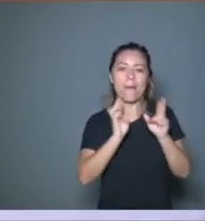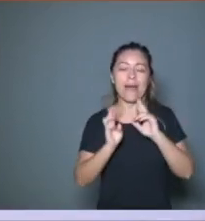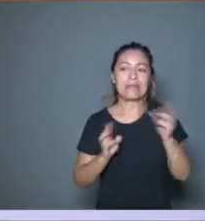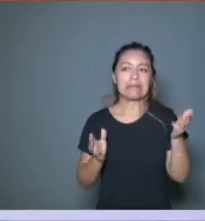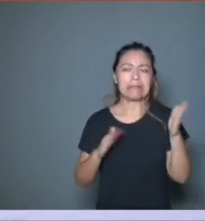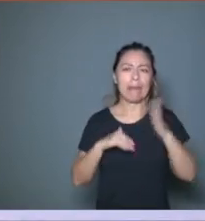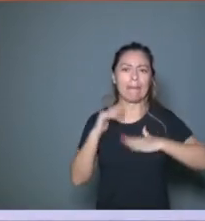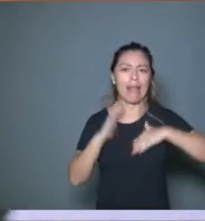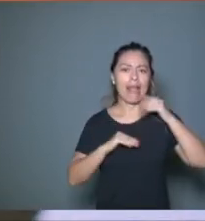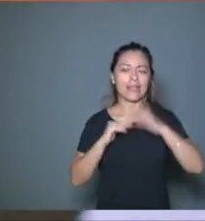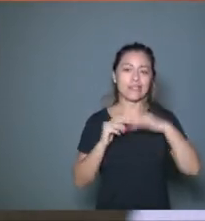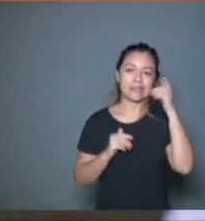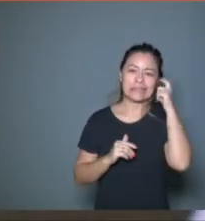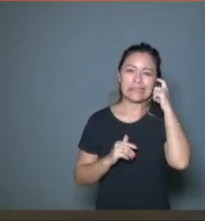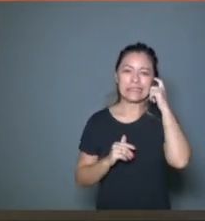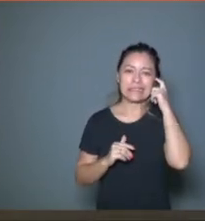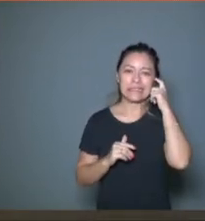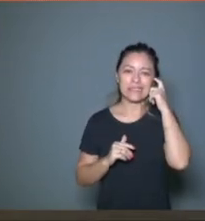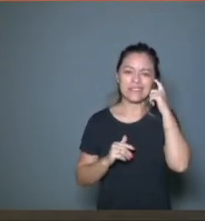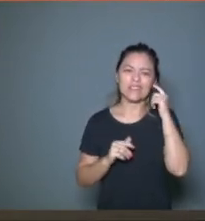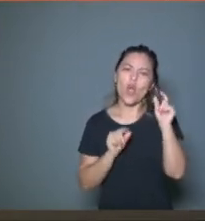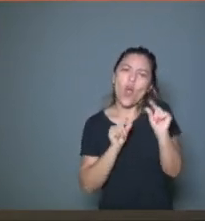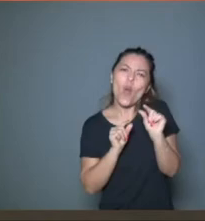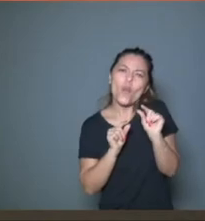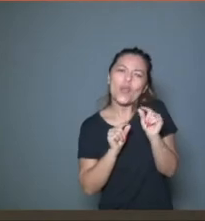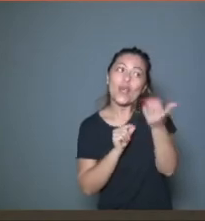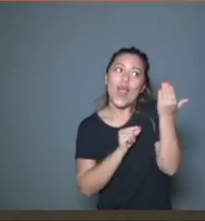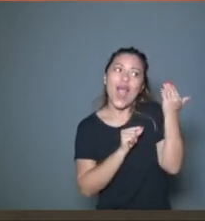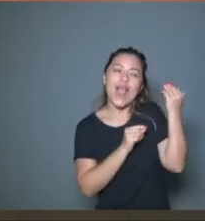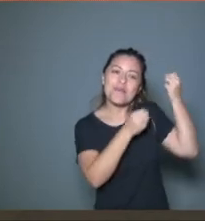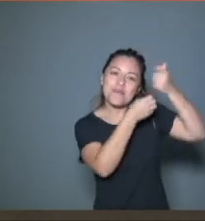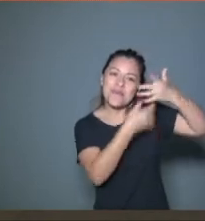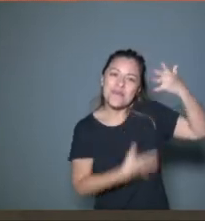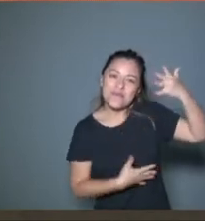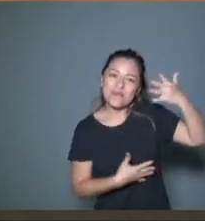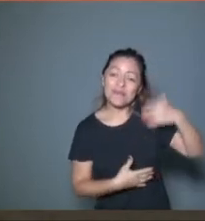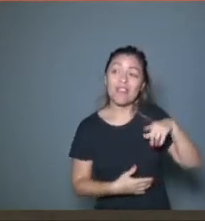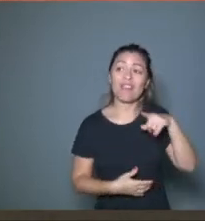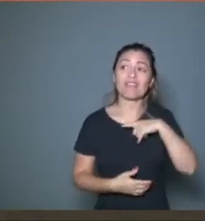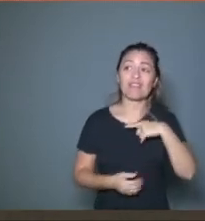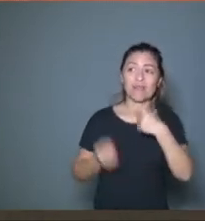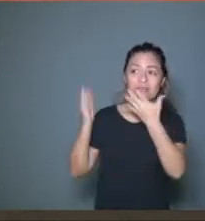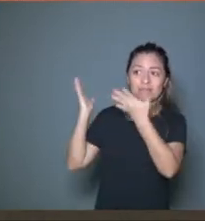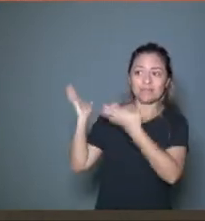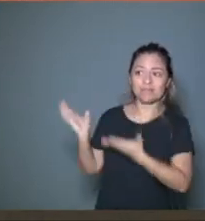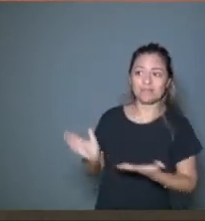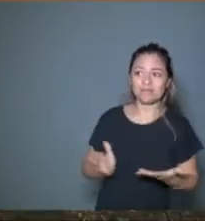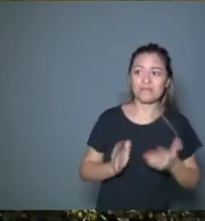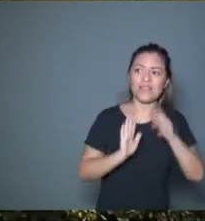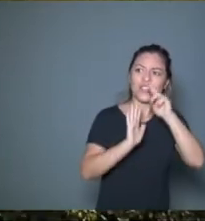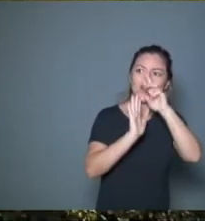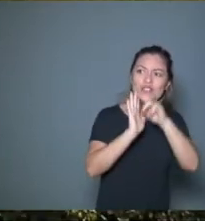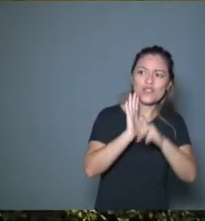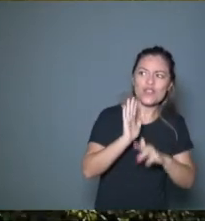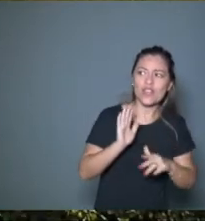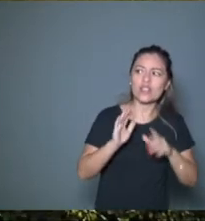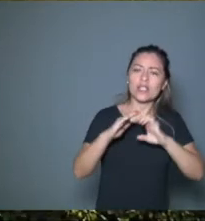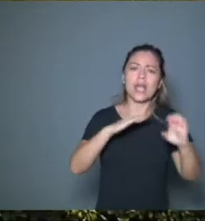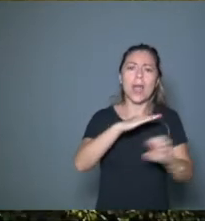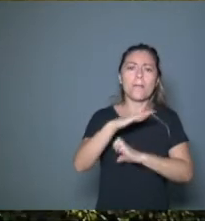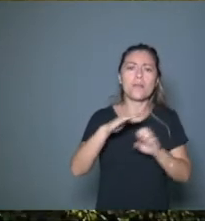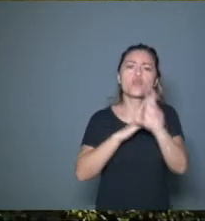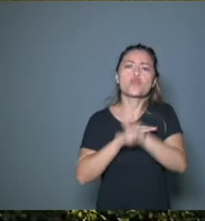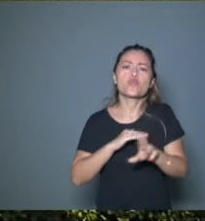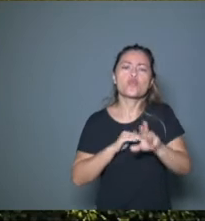falar de todas as ações que foram comentadas anteriormente, né? Nós vamos falar do ILP, que adicionou valor para a companhia, utilizando o máximo possível